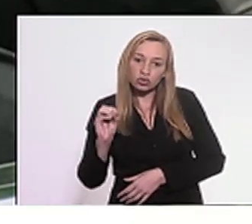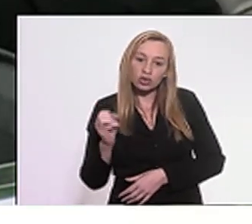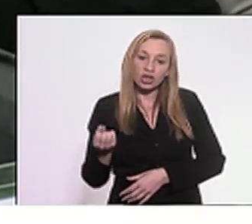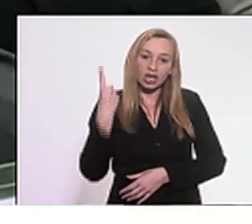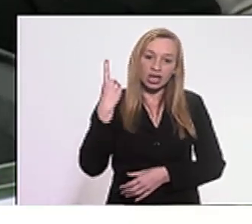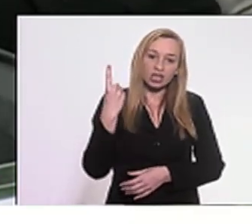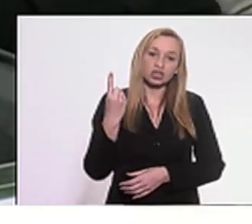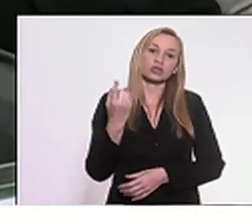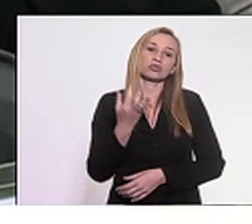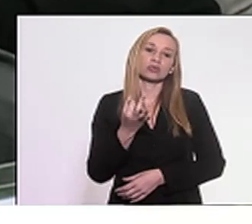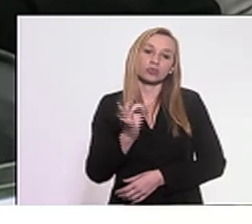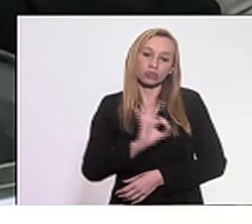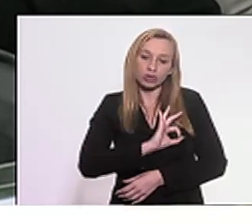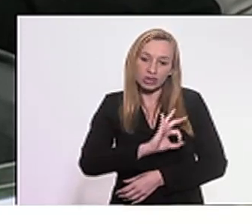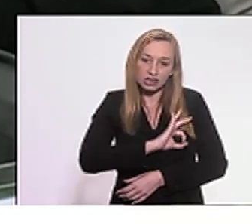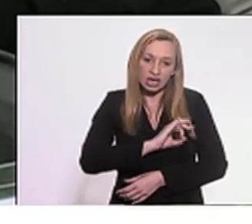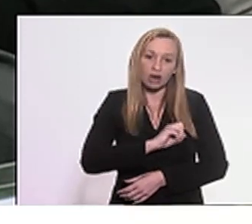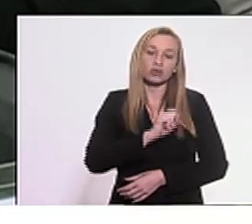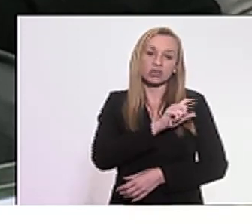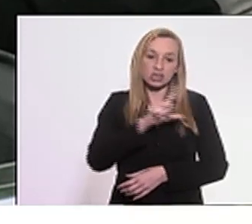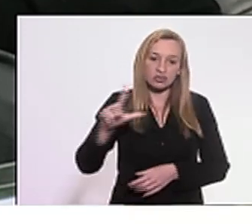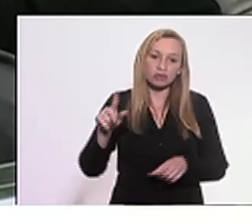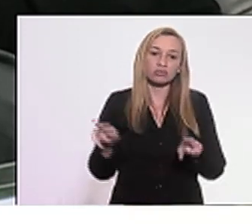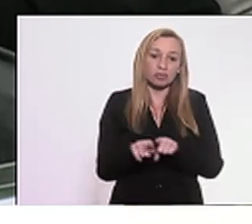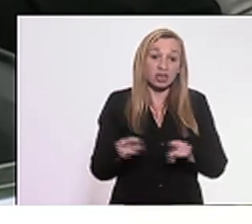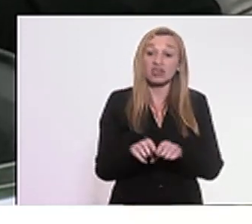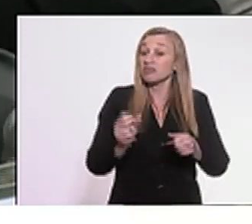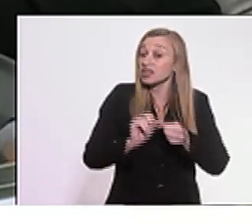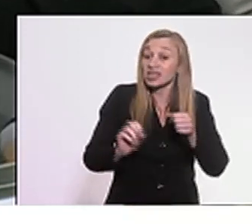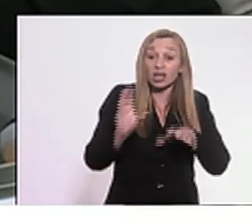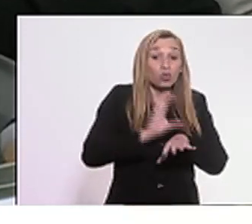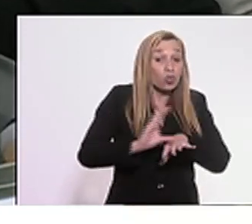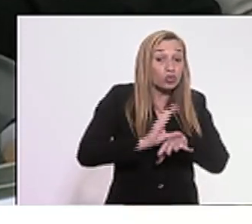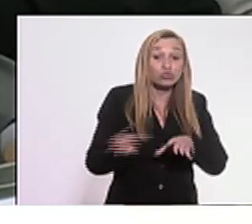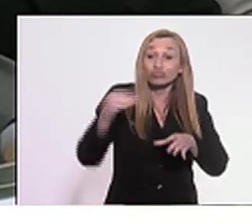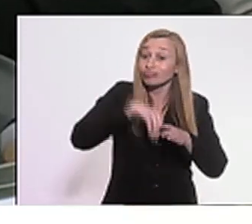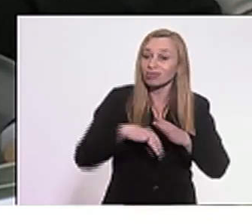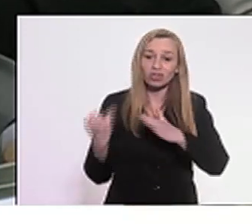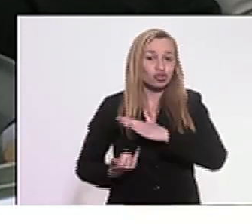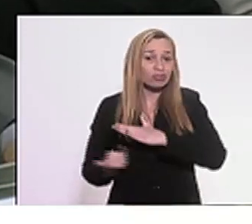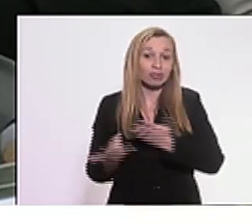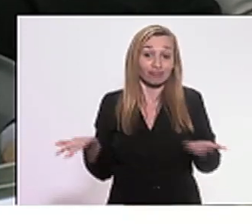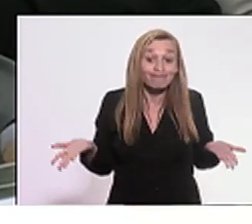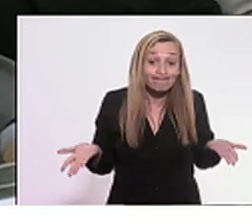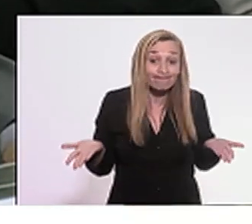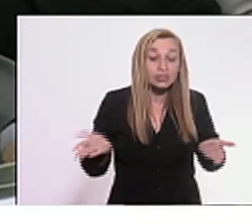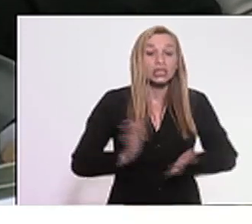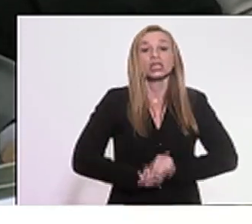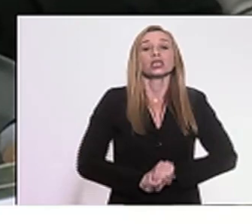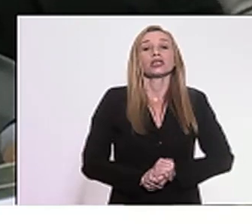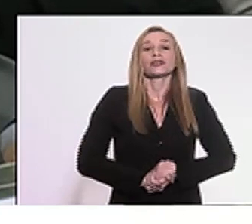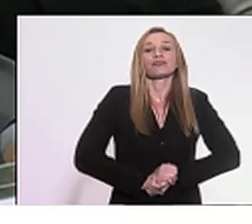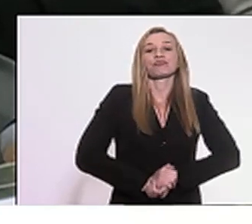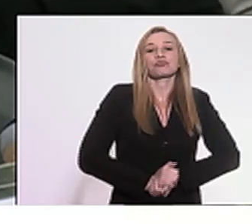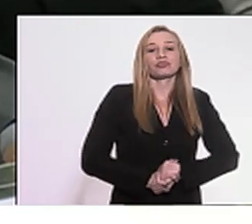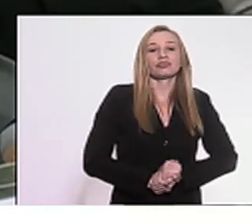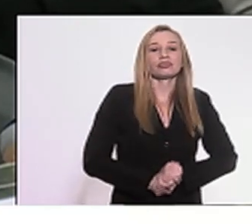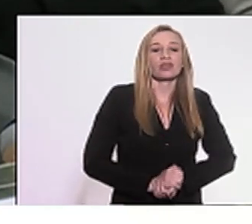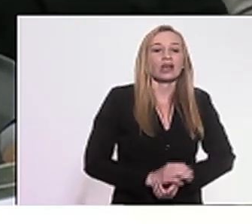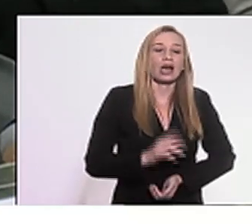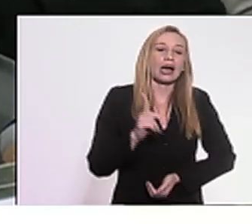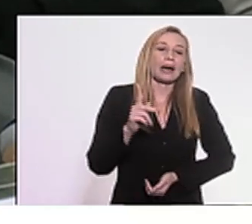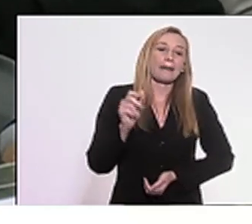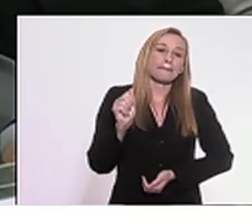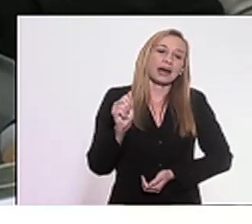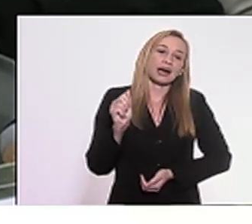ex-policial civil também, que fizeram cursos dentro das instituições. Então, a Pazepol gostaria